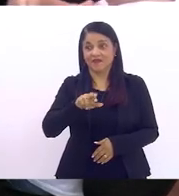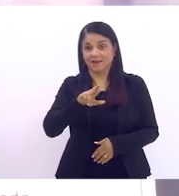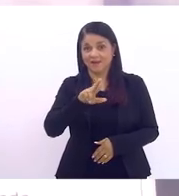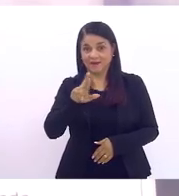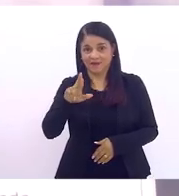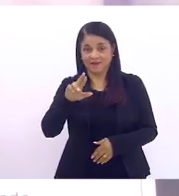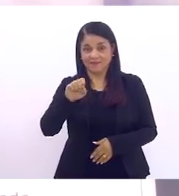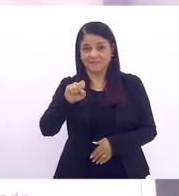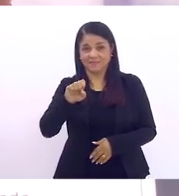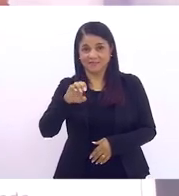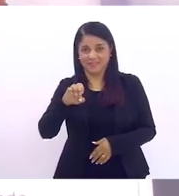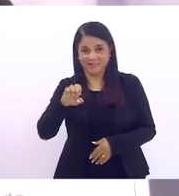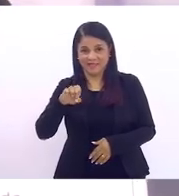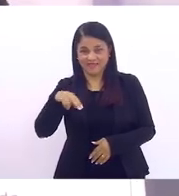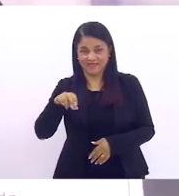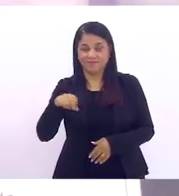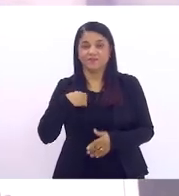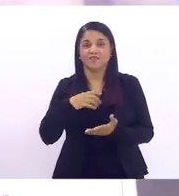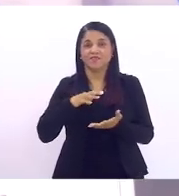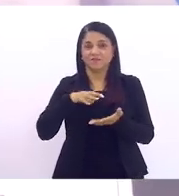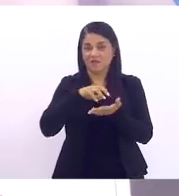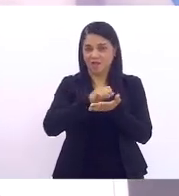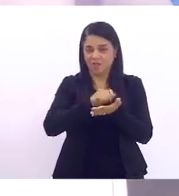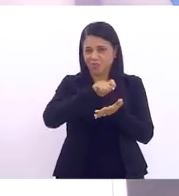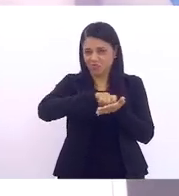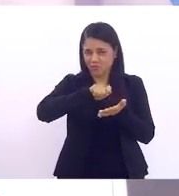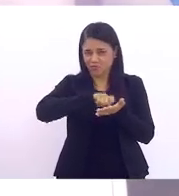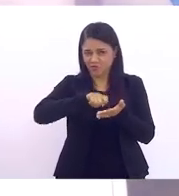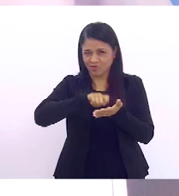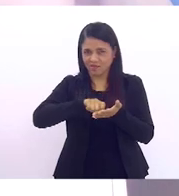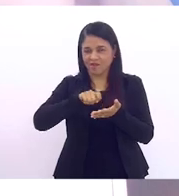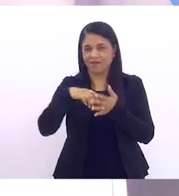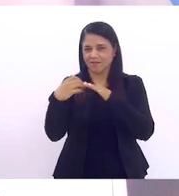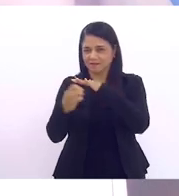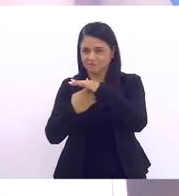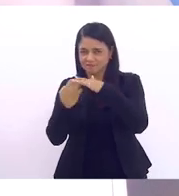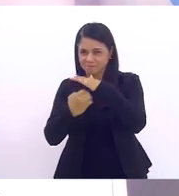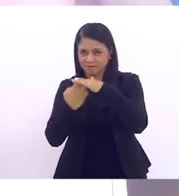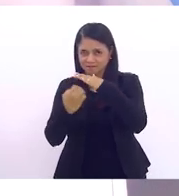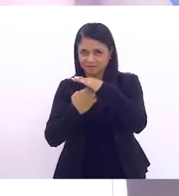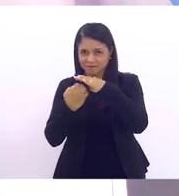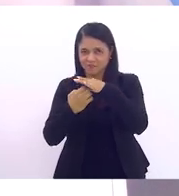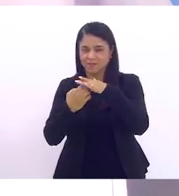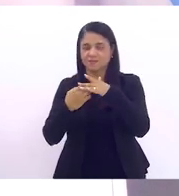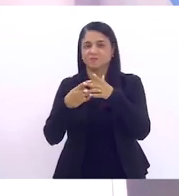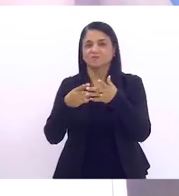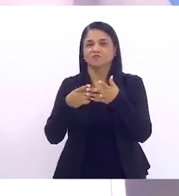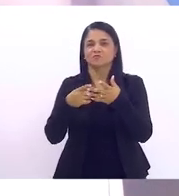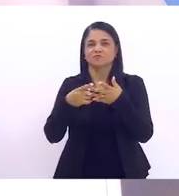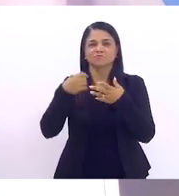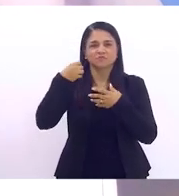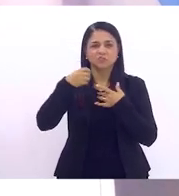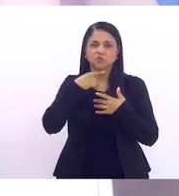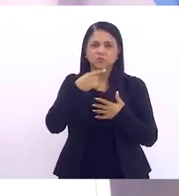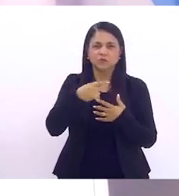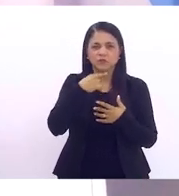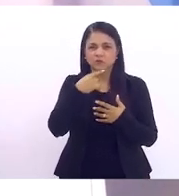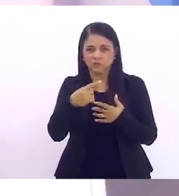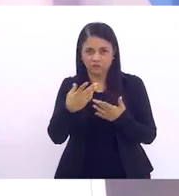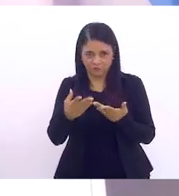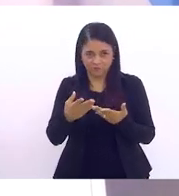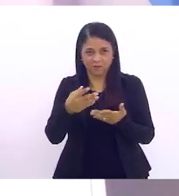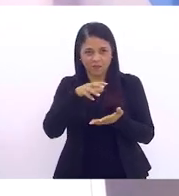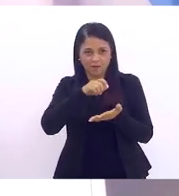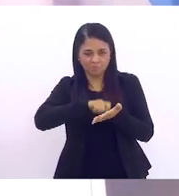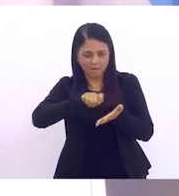importante a empresa né anotar acho que fica mais dinâmico vocês anotarem todas as explanações aqui e as dúvidas eh